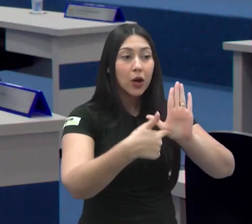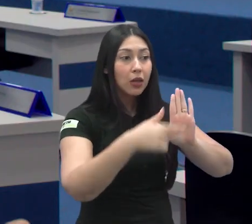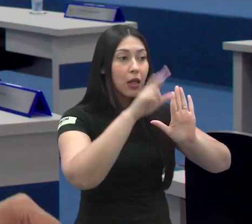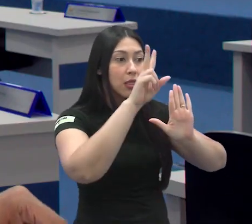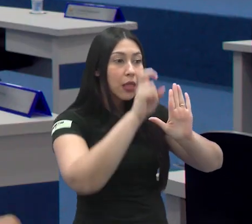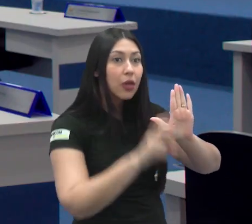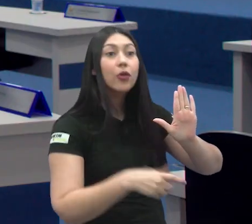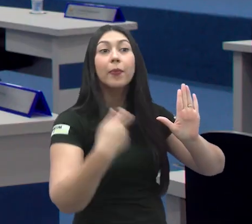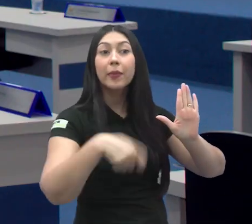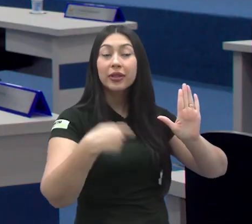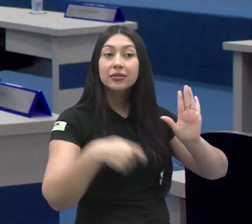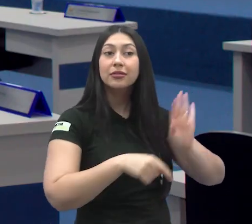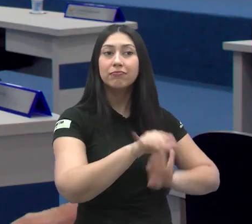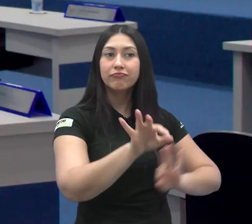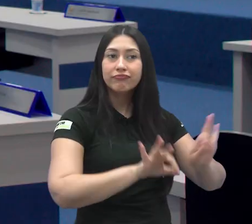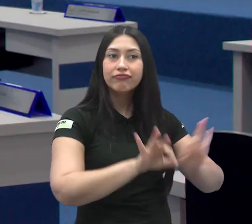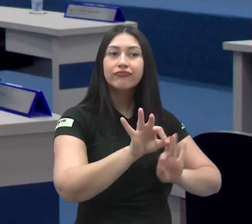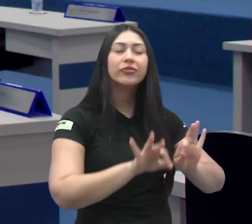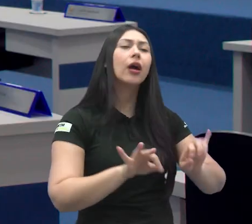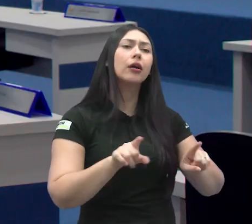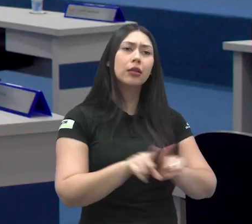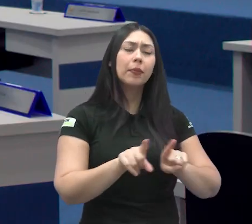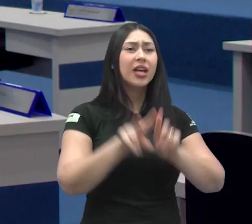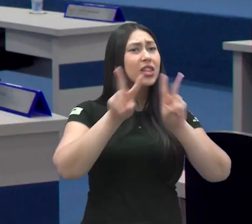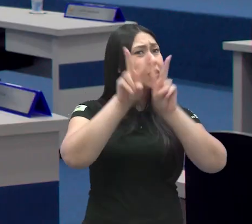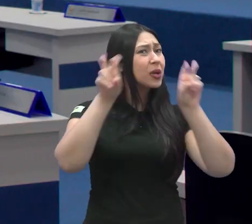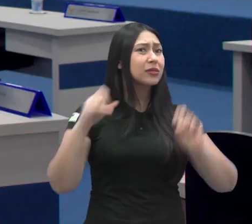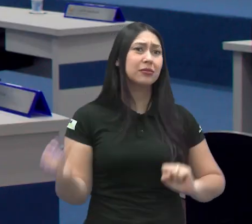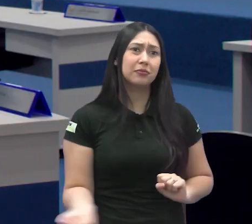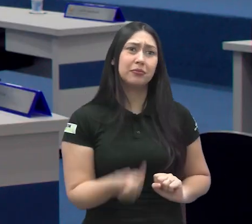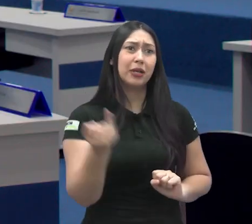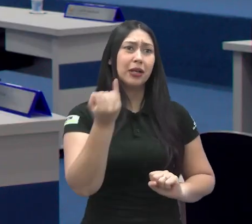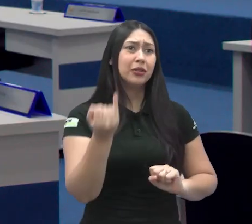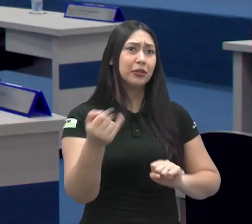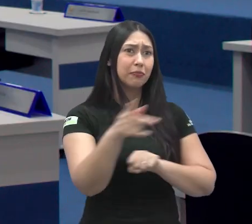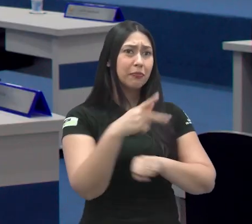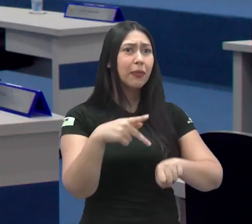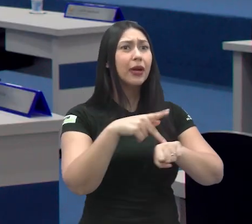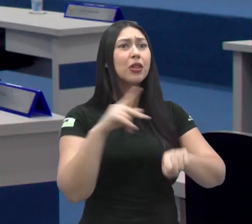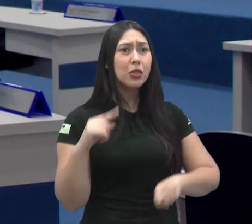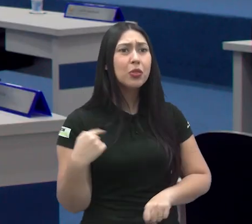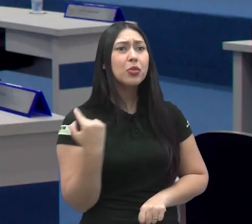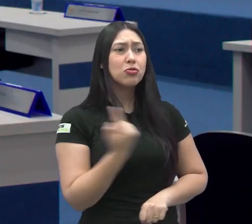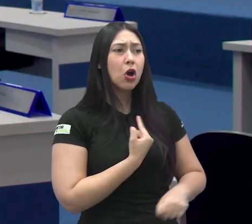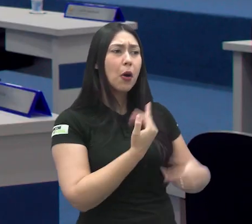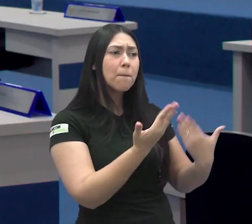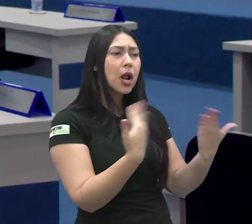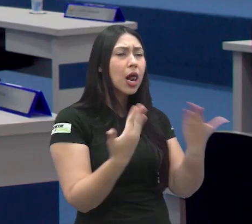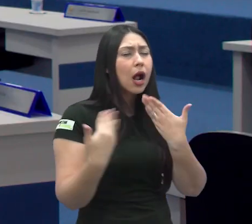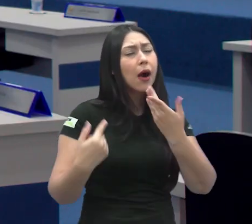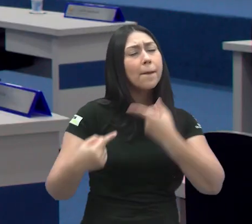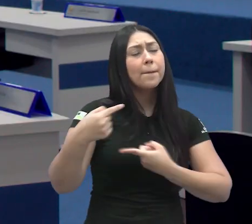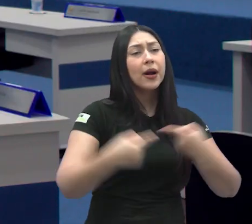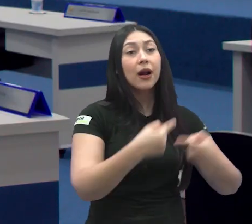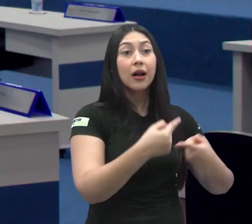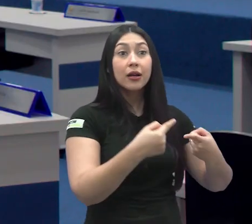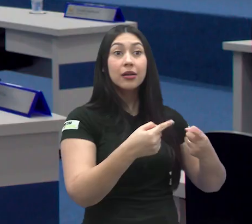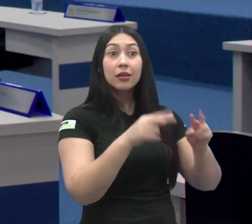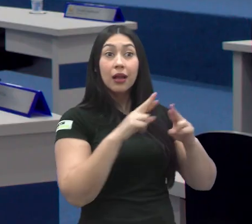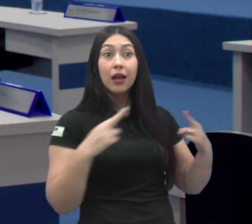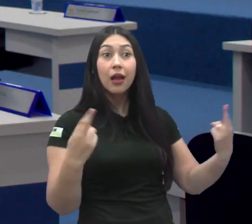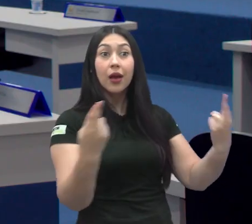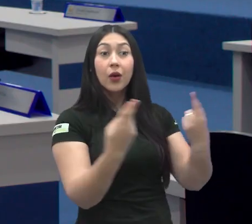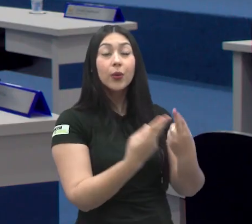Você tem que participar de formações e também os grandes temas do nosso país. Muitas vezes nós debatemos, reúne